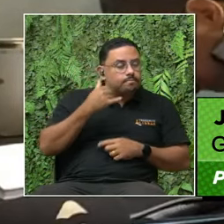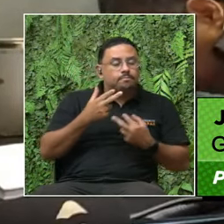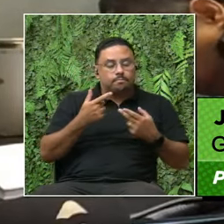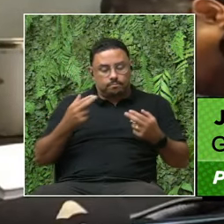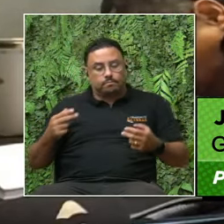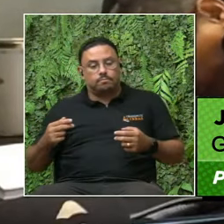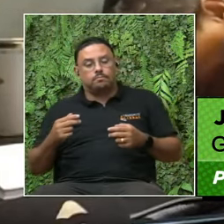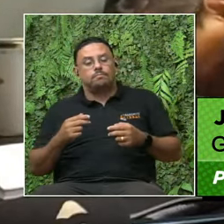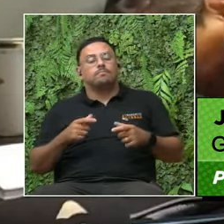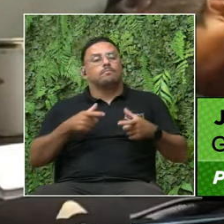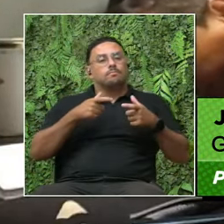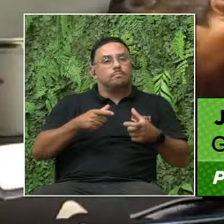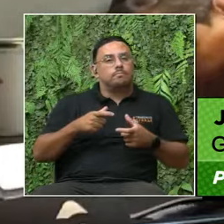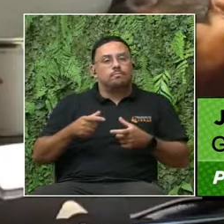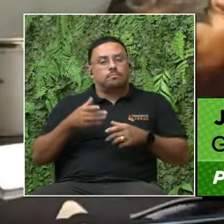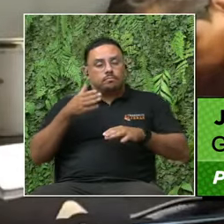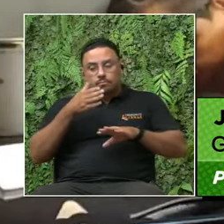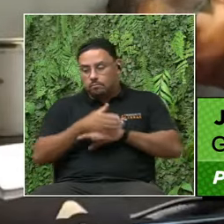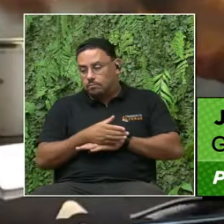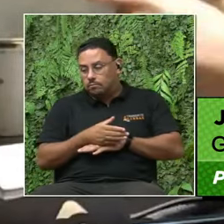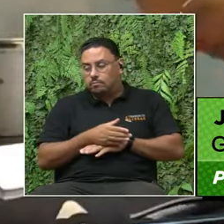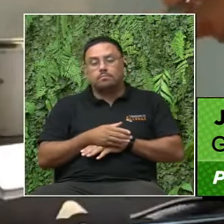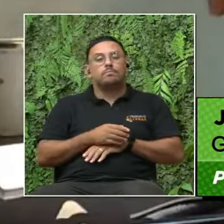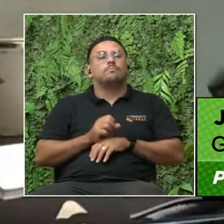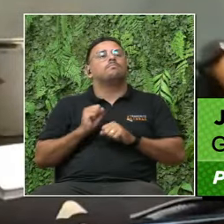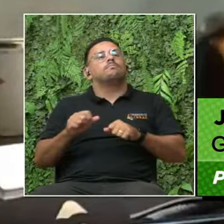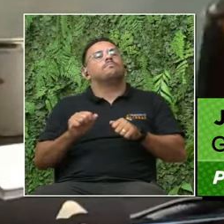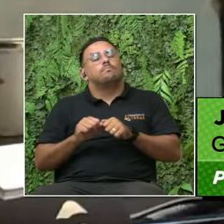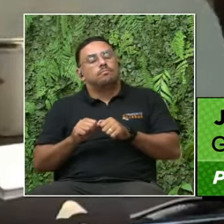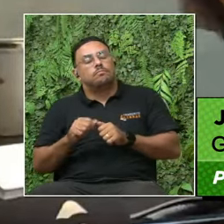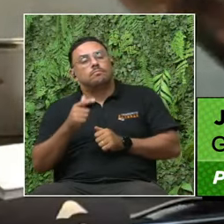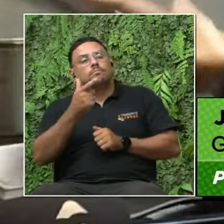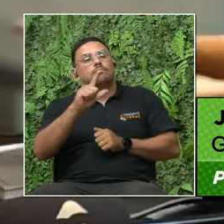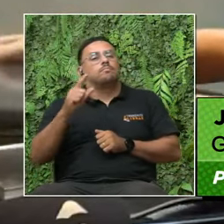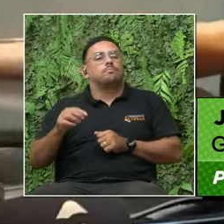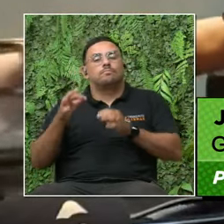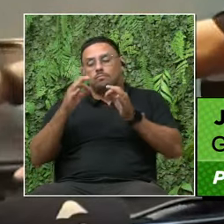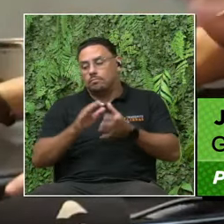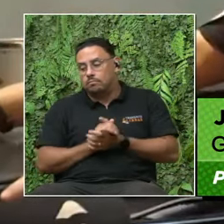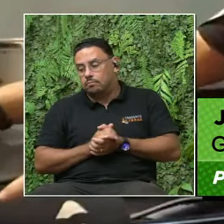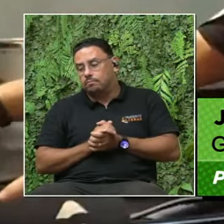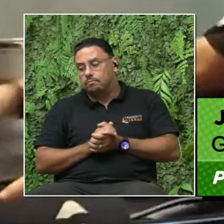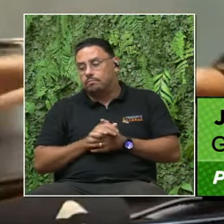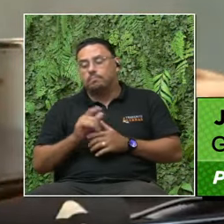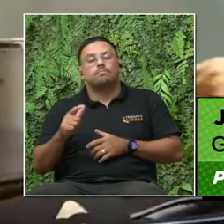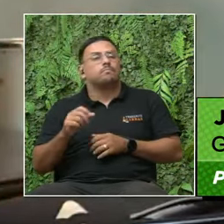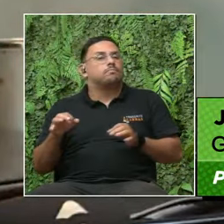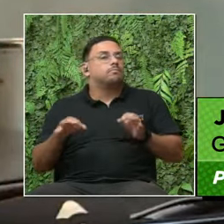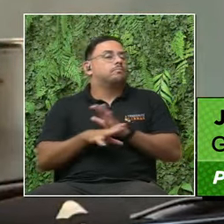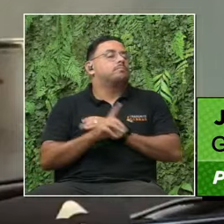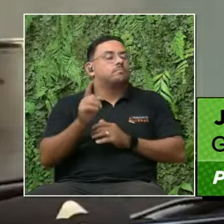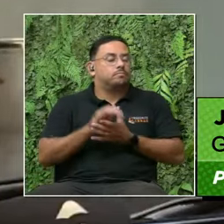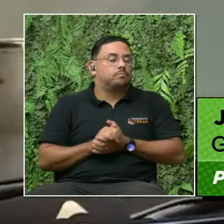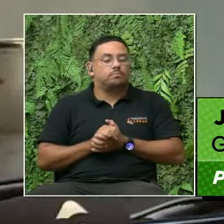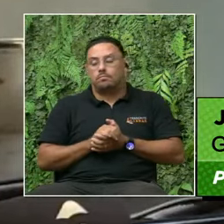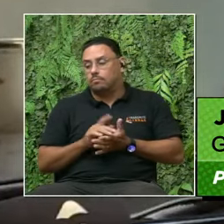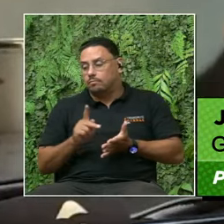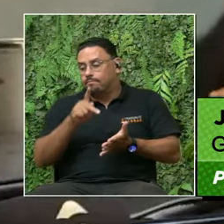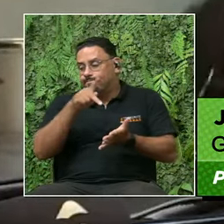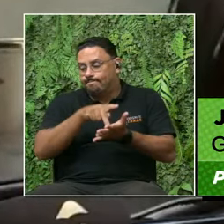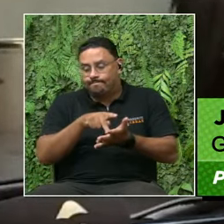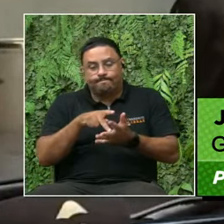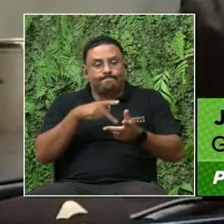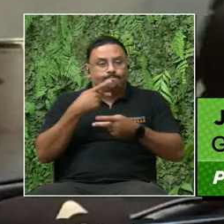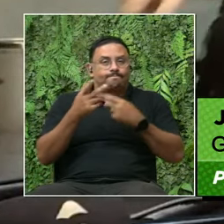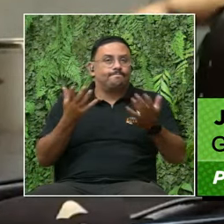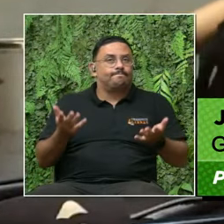bola diretamente do do zagueiro fux pro ataque uma ou outra deu certo mas enfim se não terminou em gol mas é óbvio que falar que